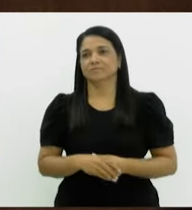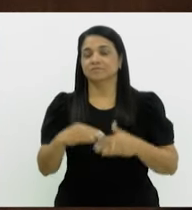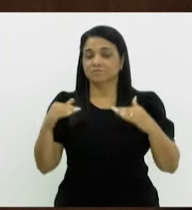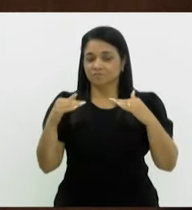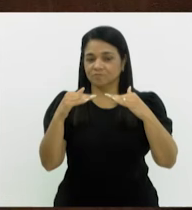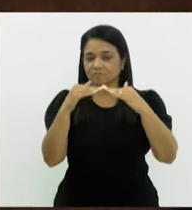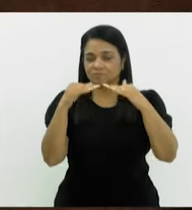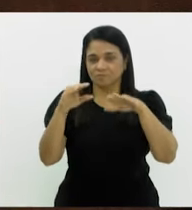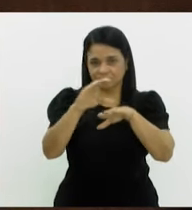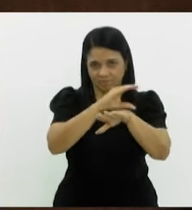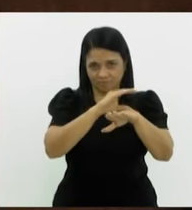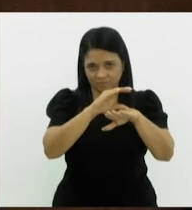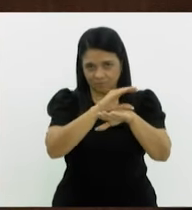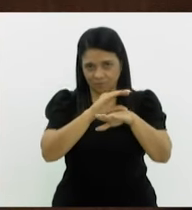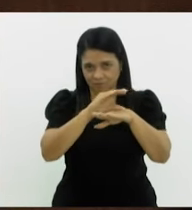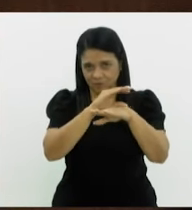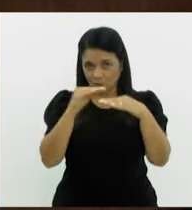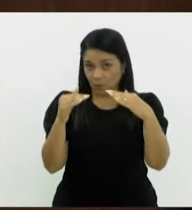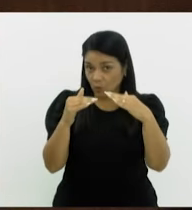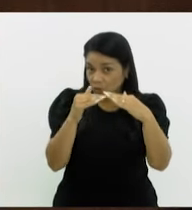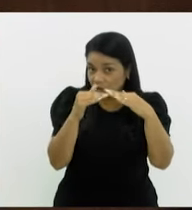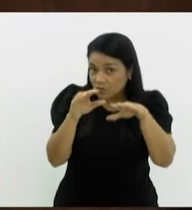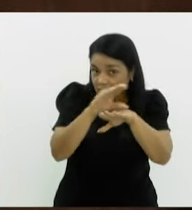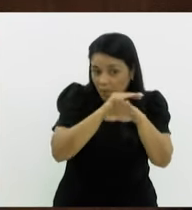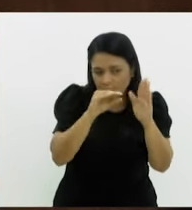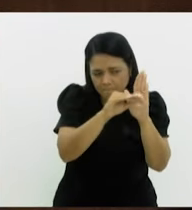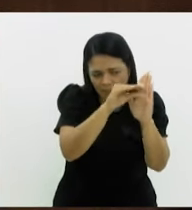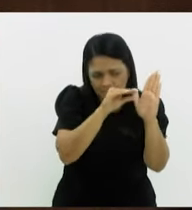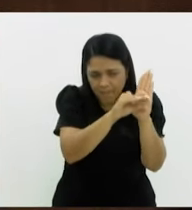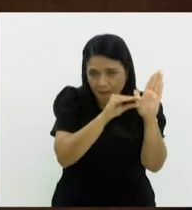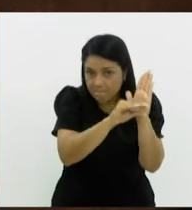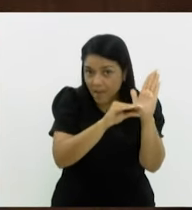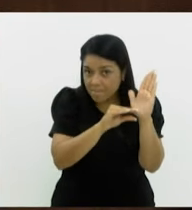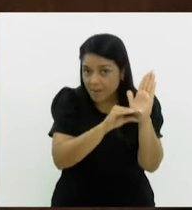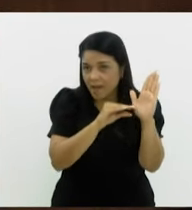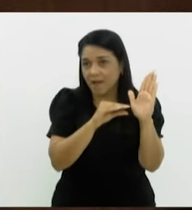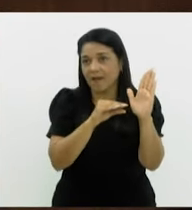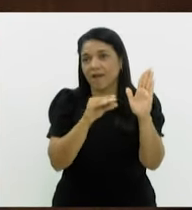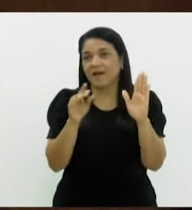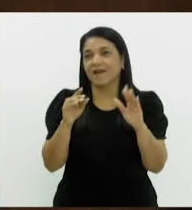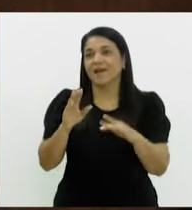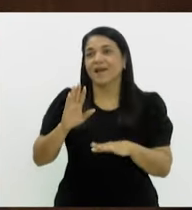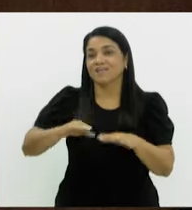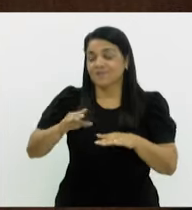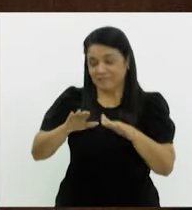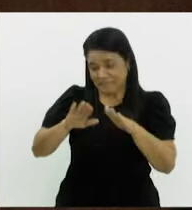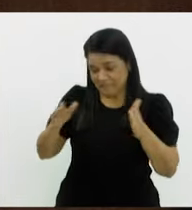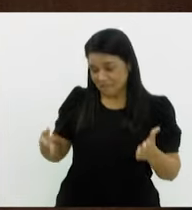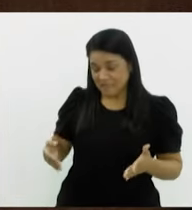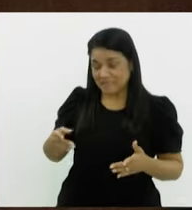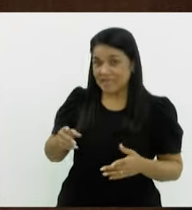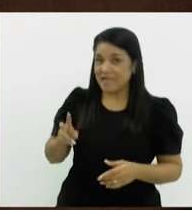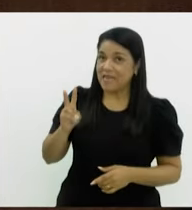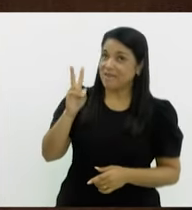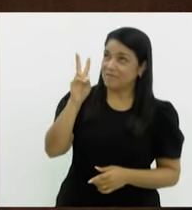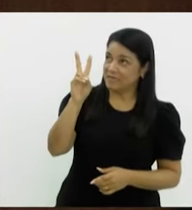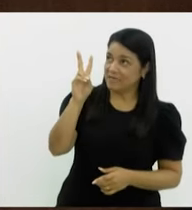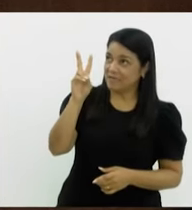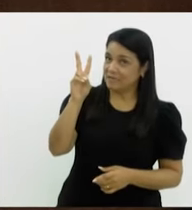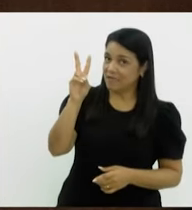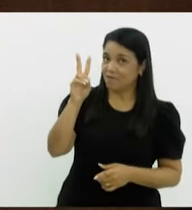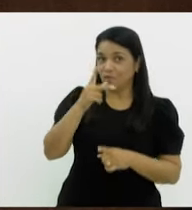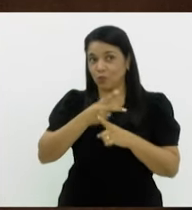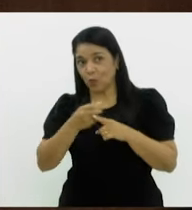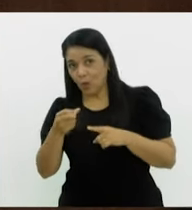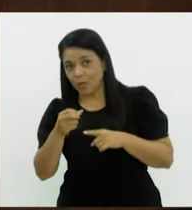Constitucionalidade com emendas no plural, porque dali da mesa, tem uma hora que eles levantam o dedo, eu não sei se é Vitória, que é dois, aí um